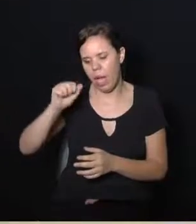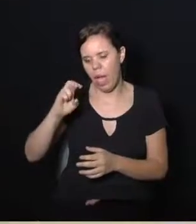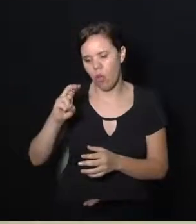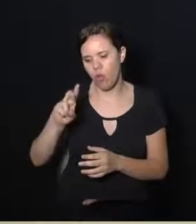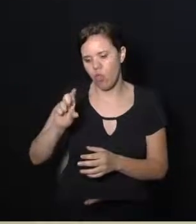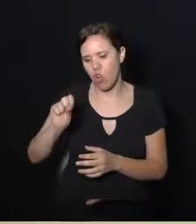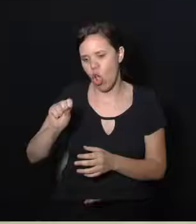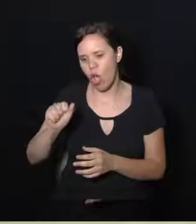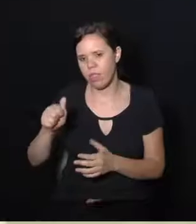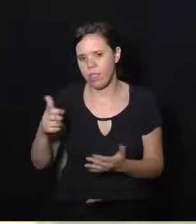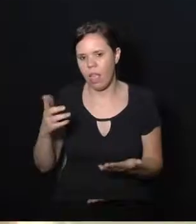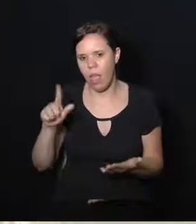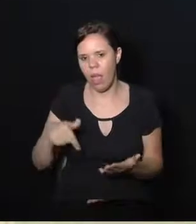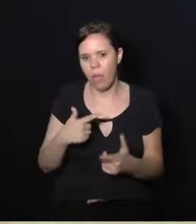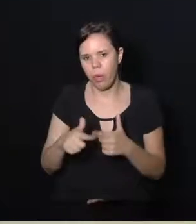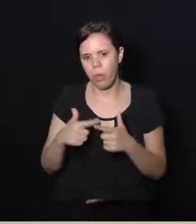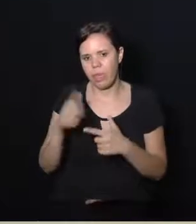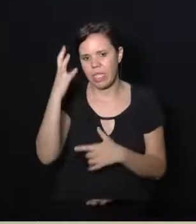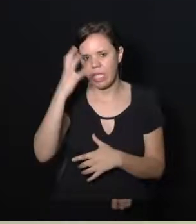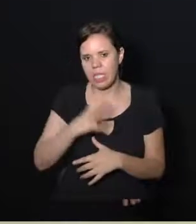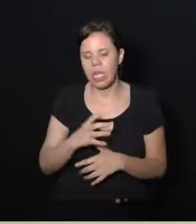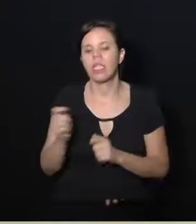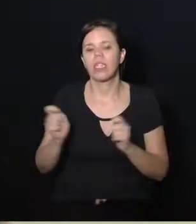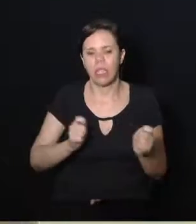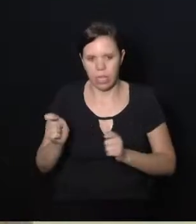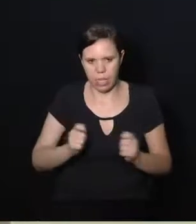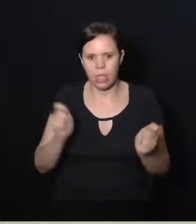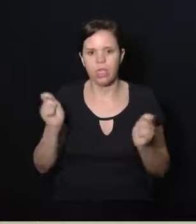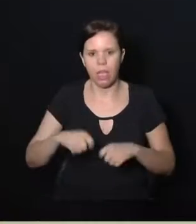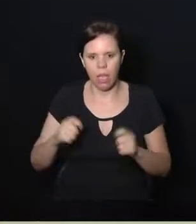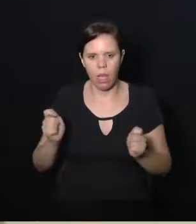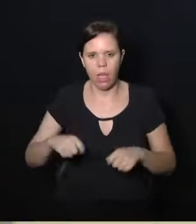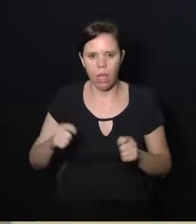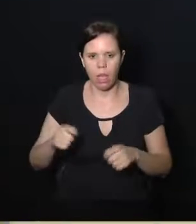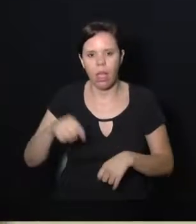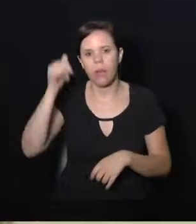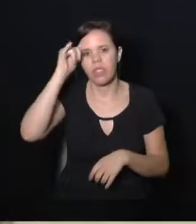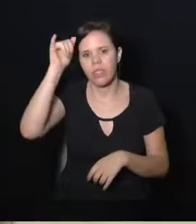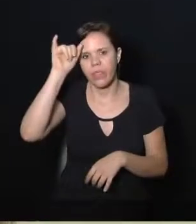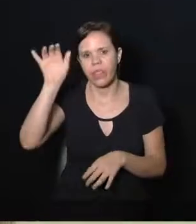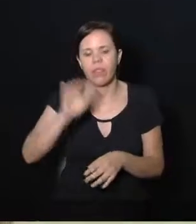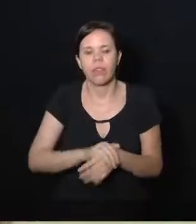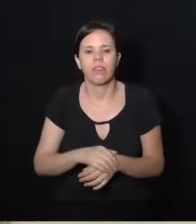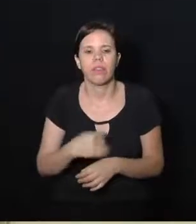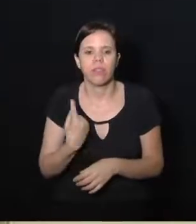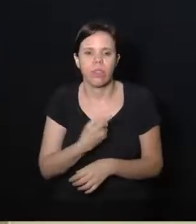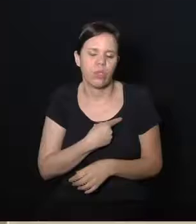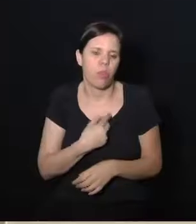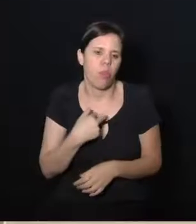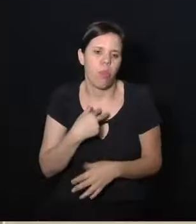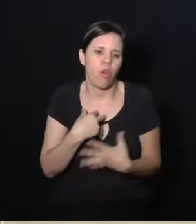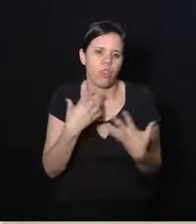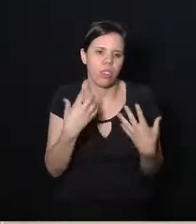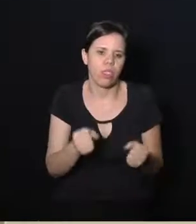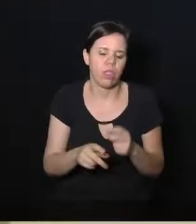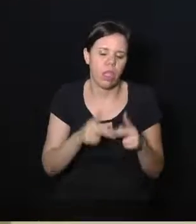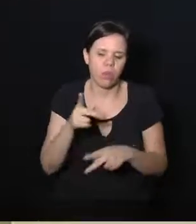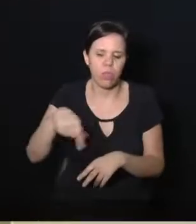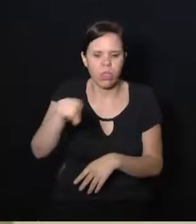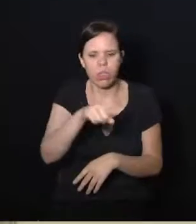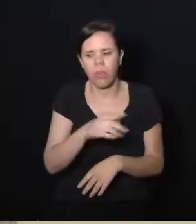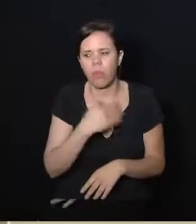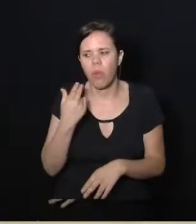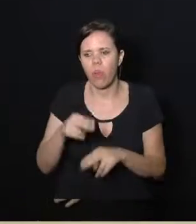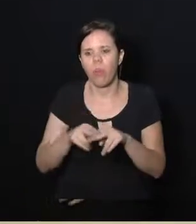problema sério, é algo que pode ser controlado, é uma doença que pode ser evitada, e a gente não pode admitir mais que pessoas